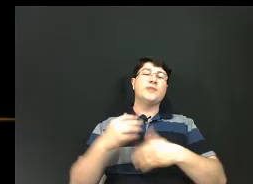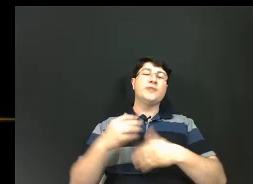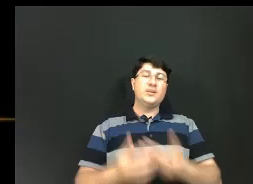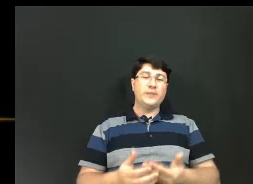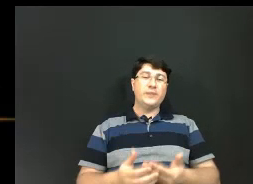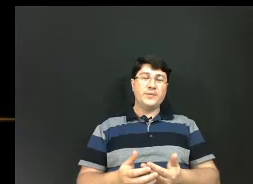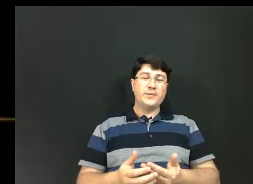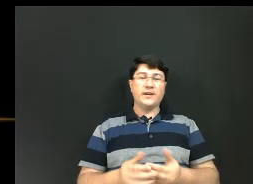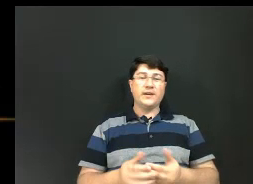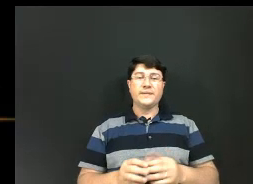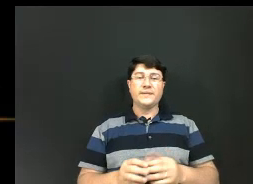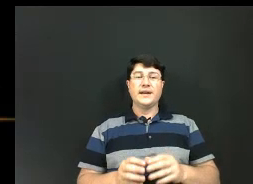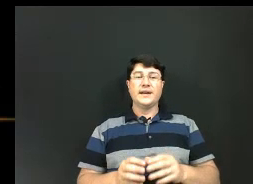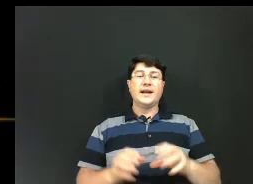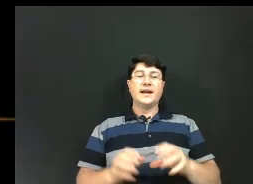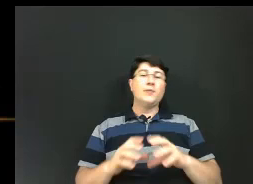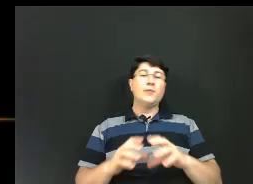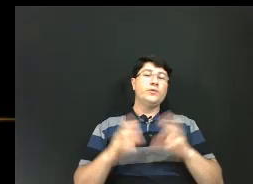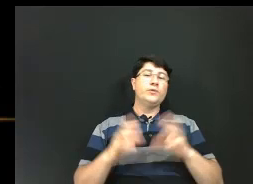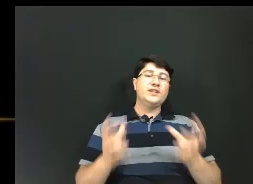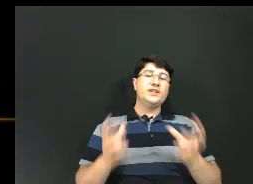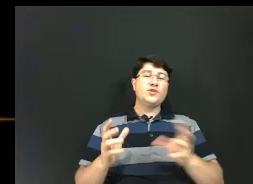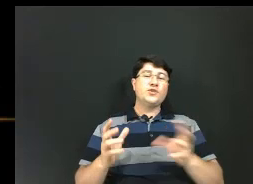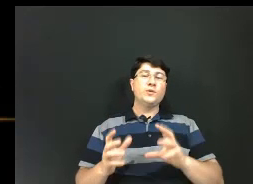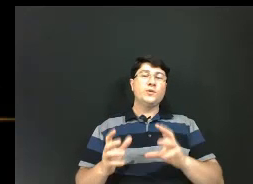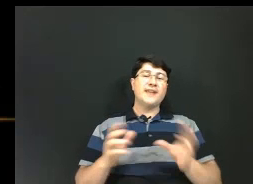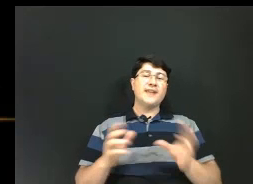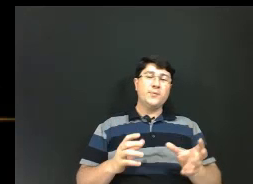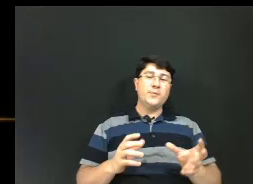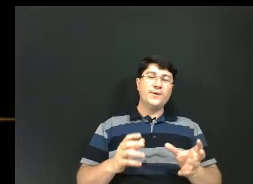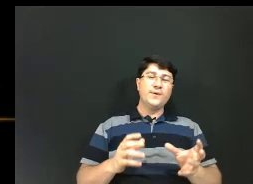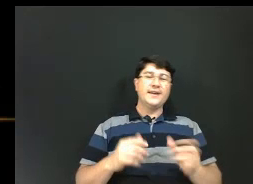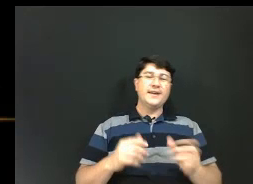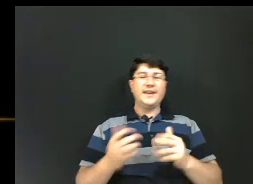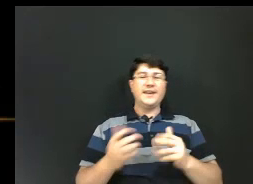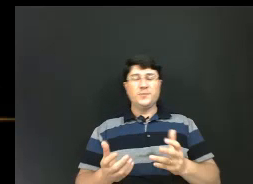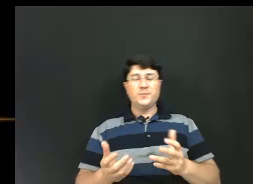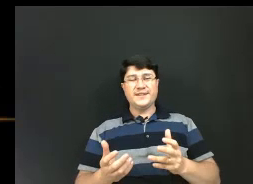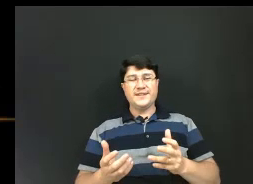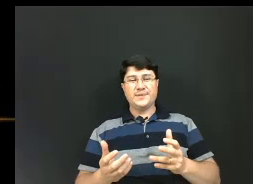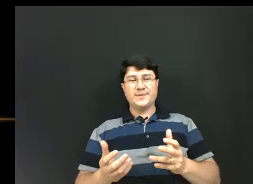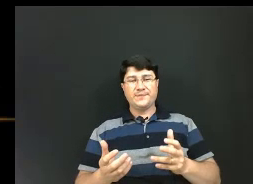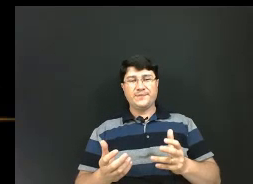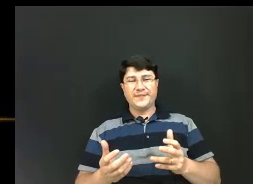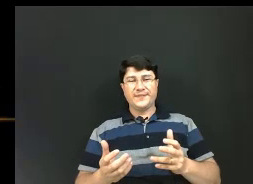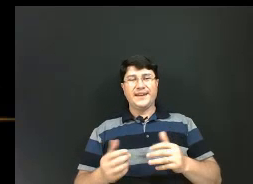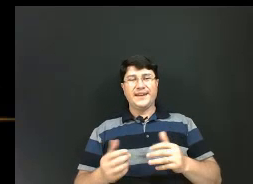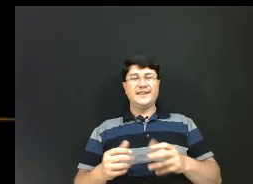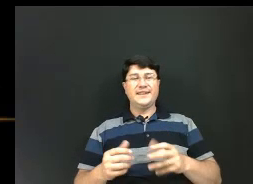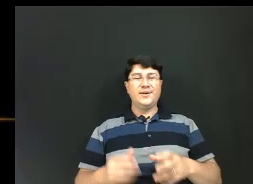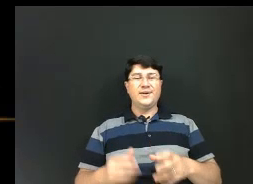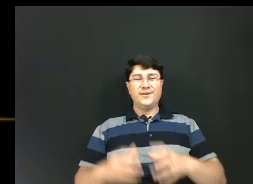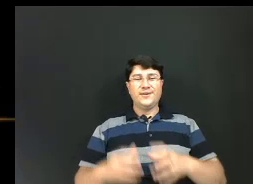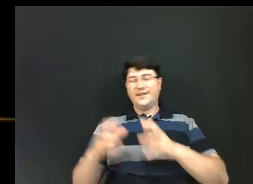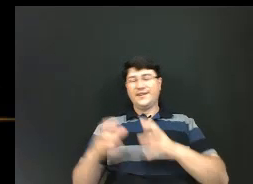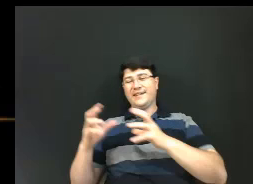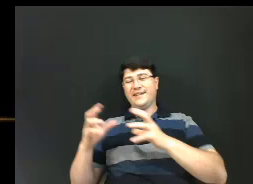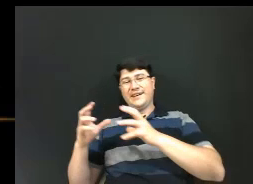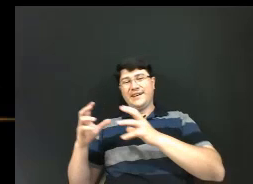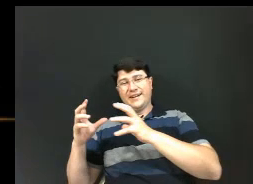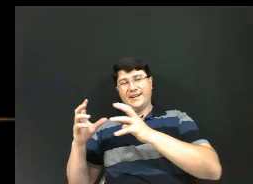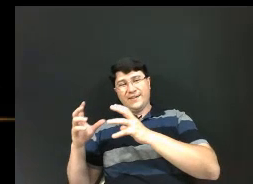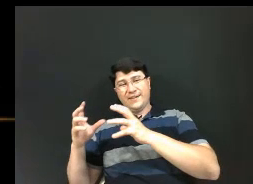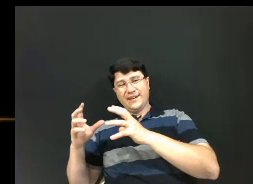né? Elas mudaram para pior. A bruxa transformou o sapo em um príncipe. Então,